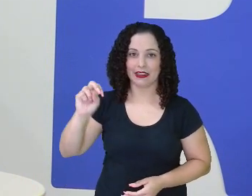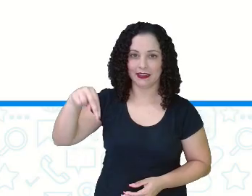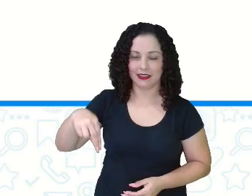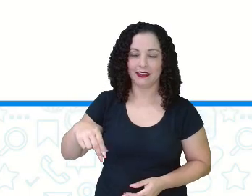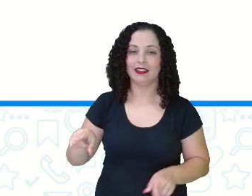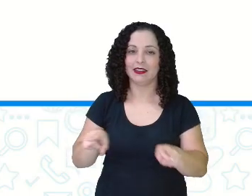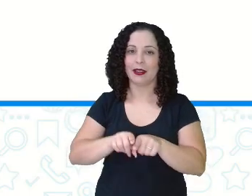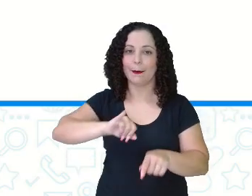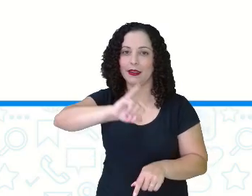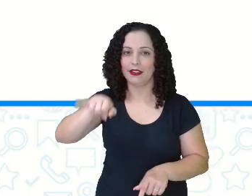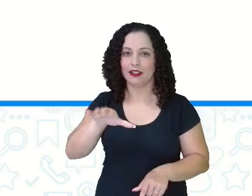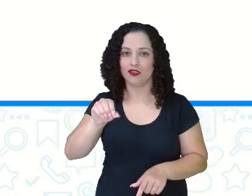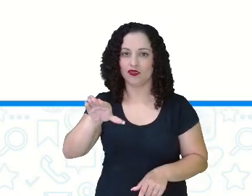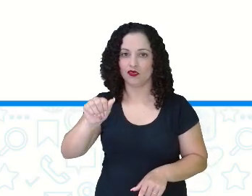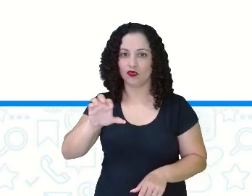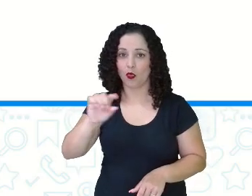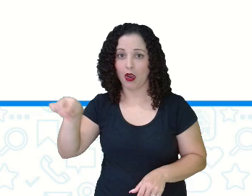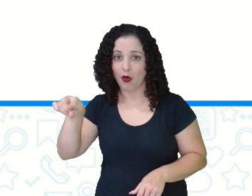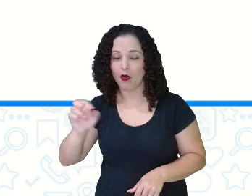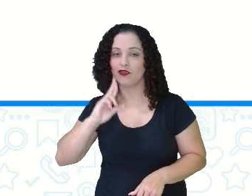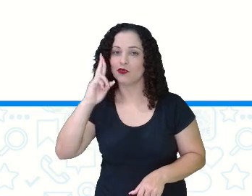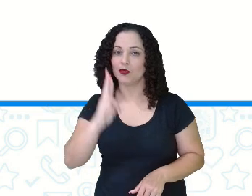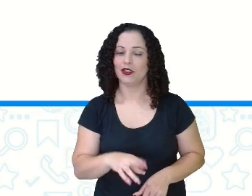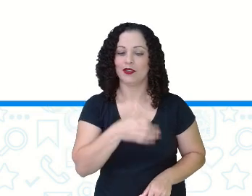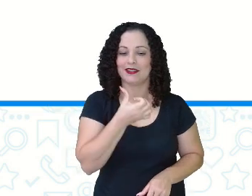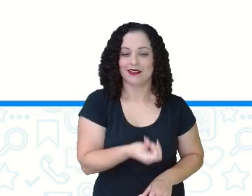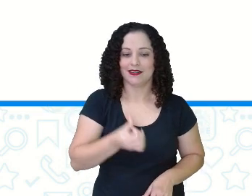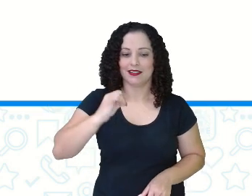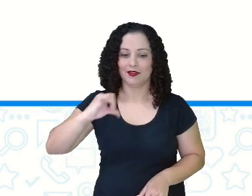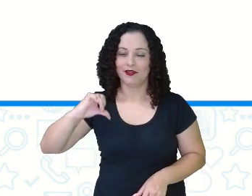mesma hora, 699.